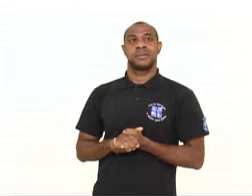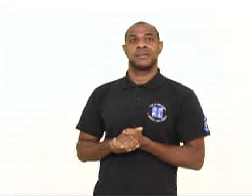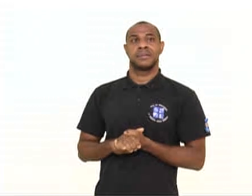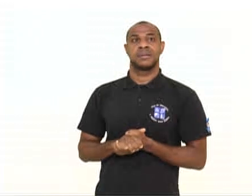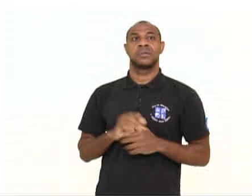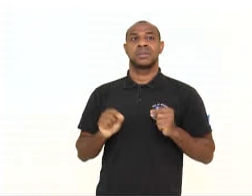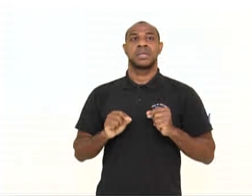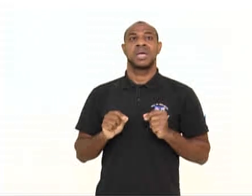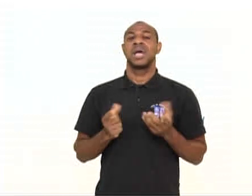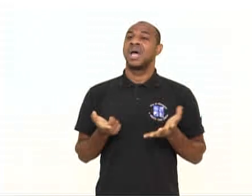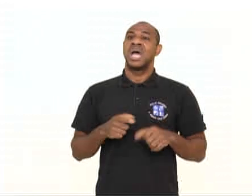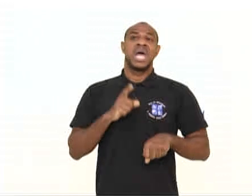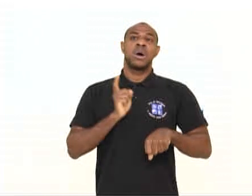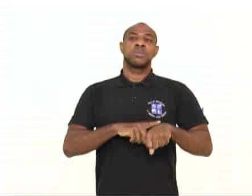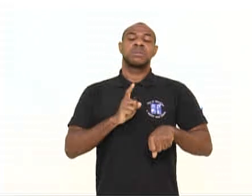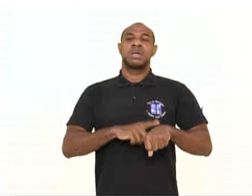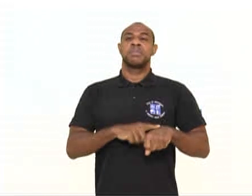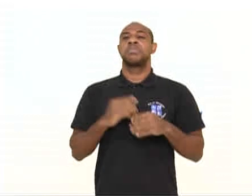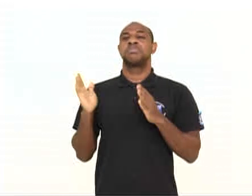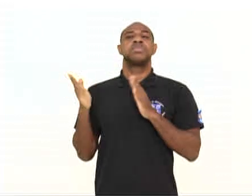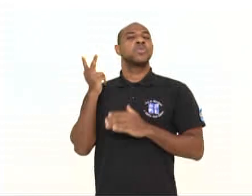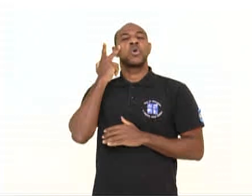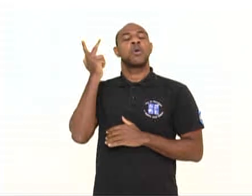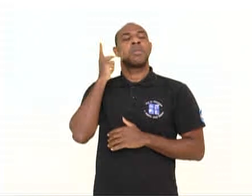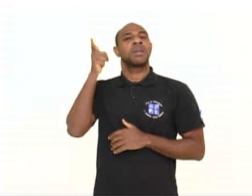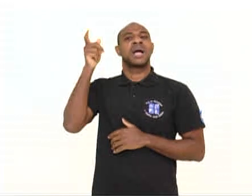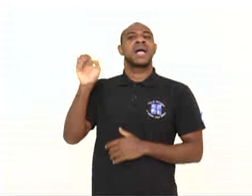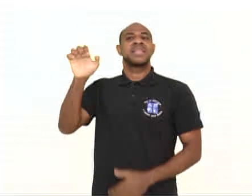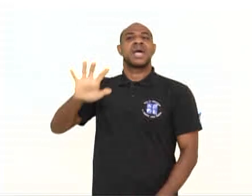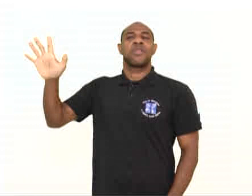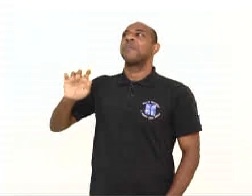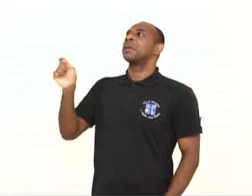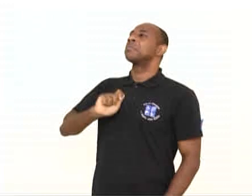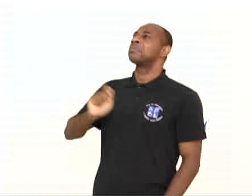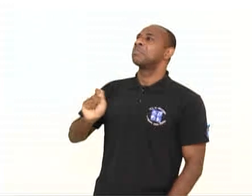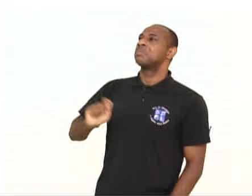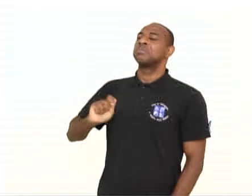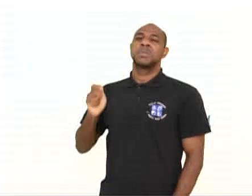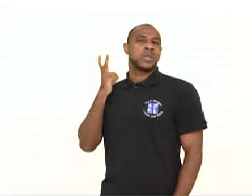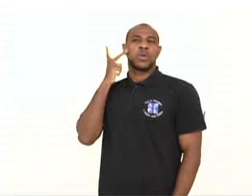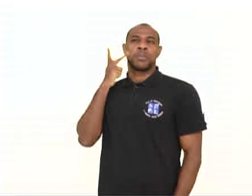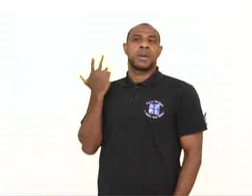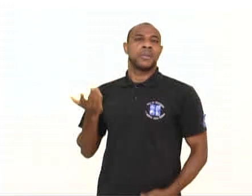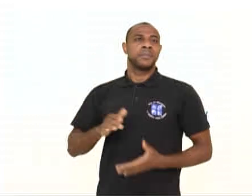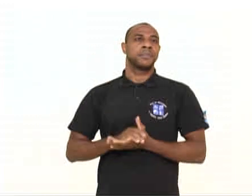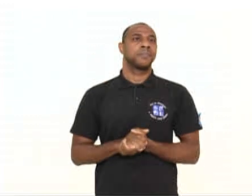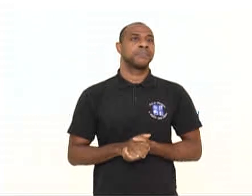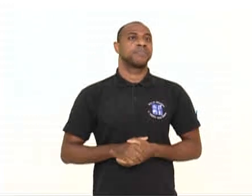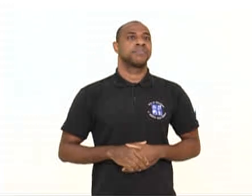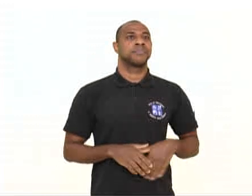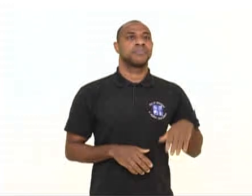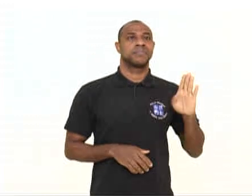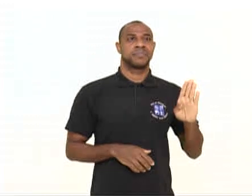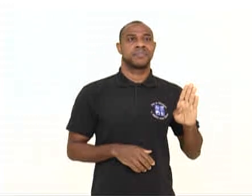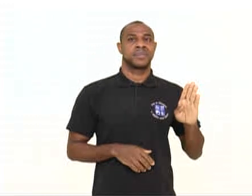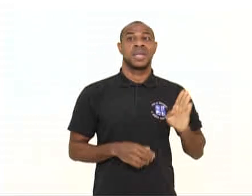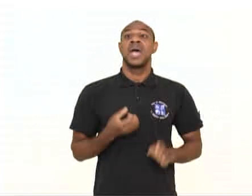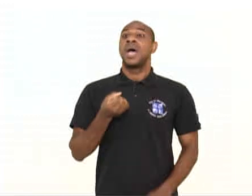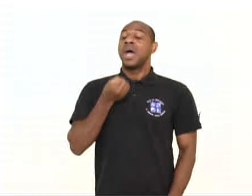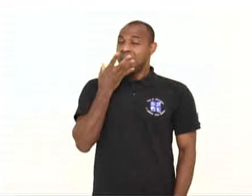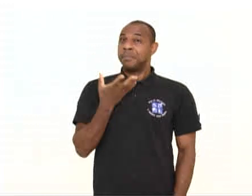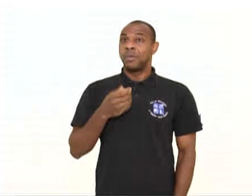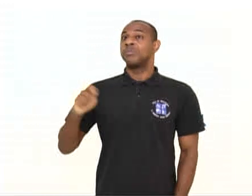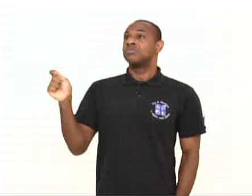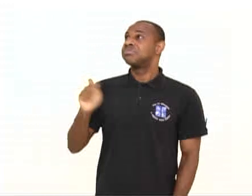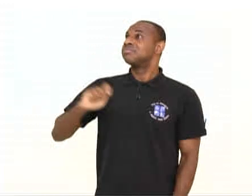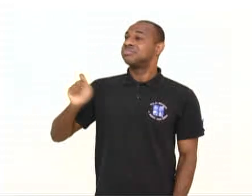É um passatempo comum na Europa empinar pipa. Flying kites is a great outdoor activity. É uma ótima